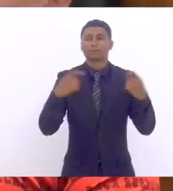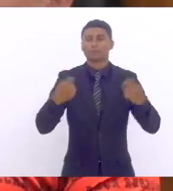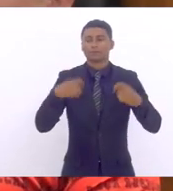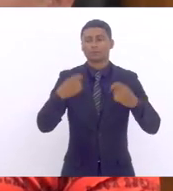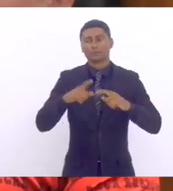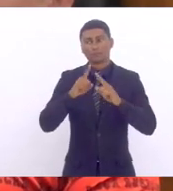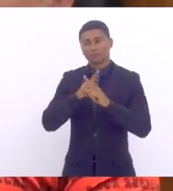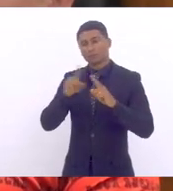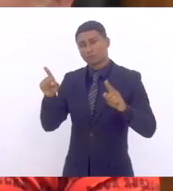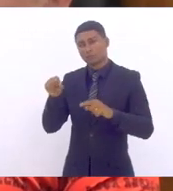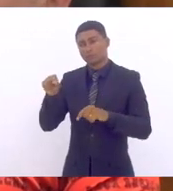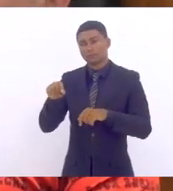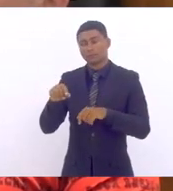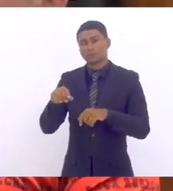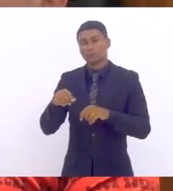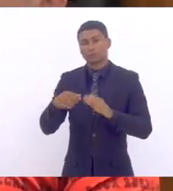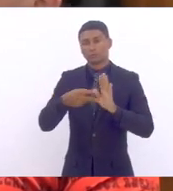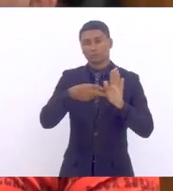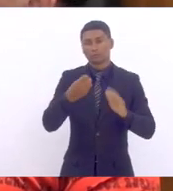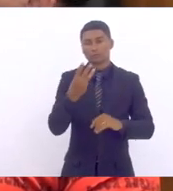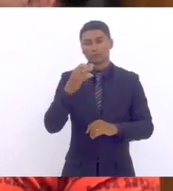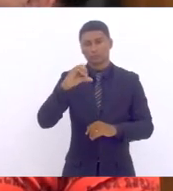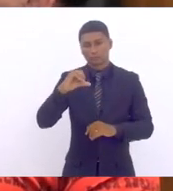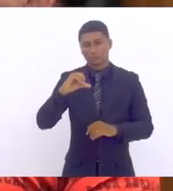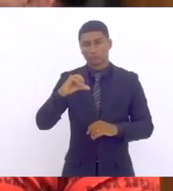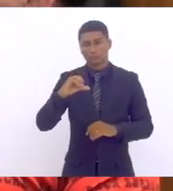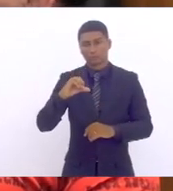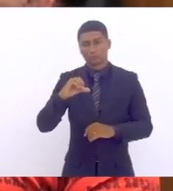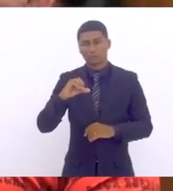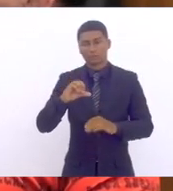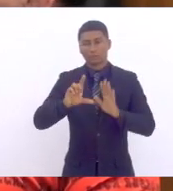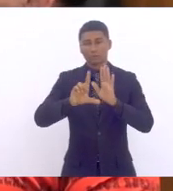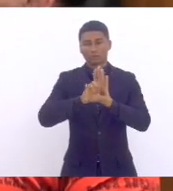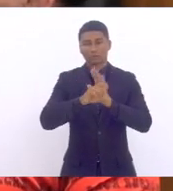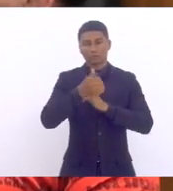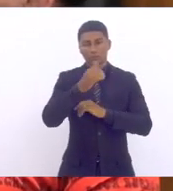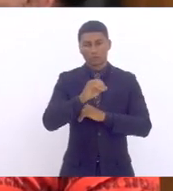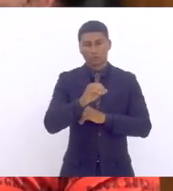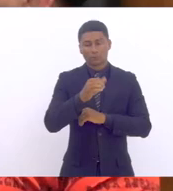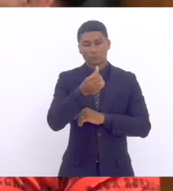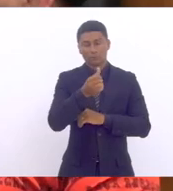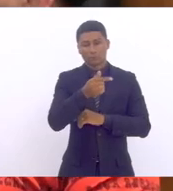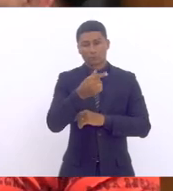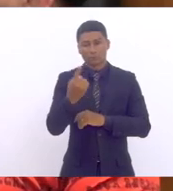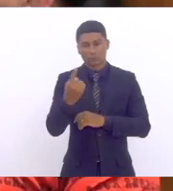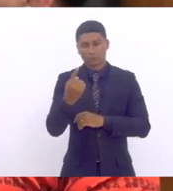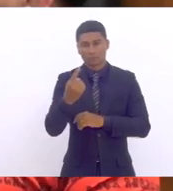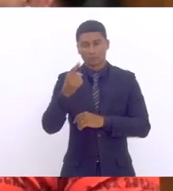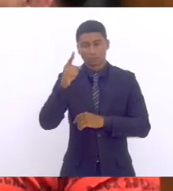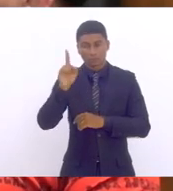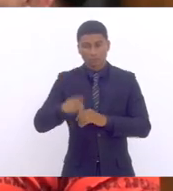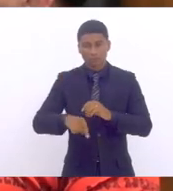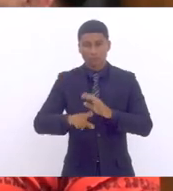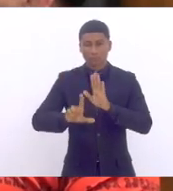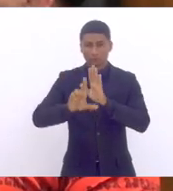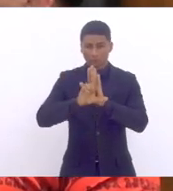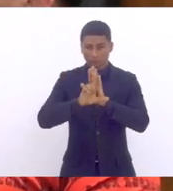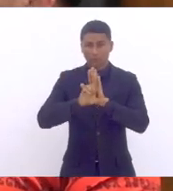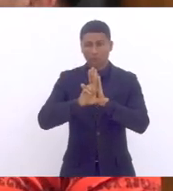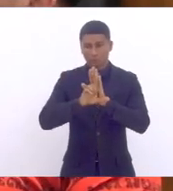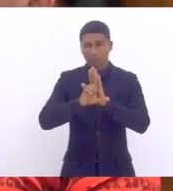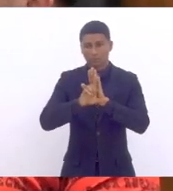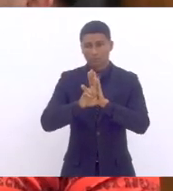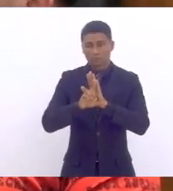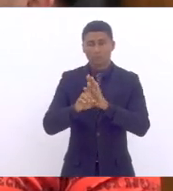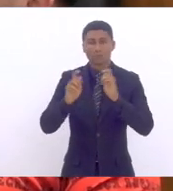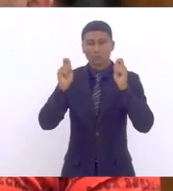à inconstitucionalidade do artigo 39, alínea B, da Lei 10.671, que é o código que é o Estatuto do Torcedor,